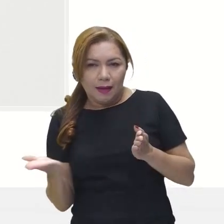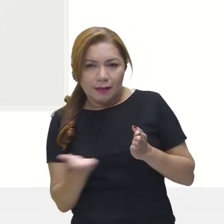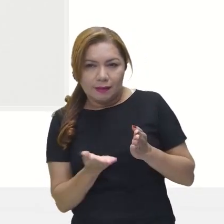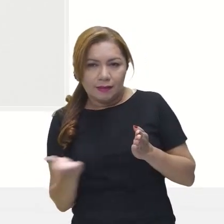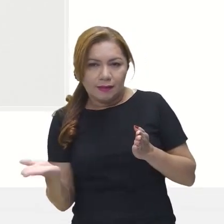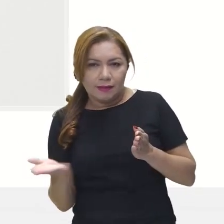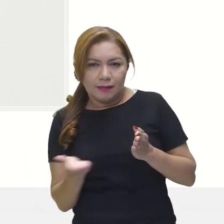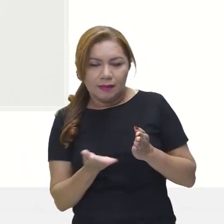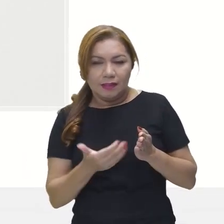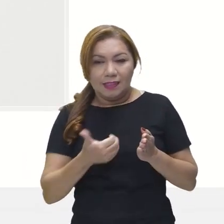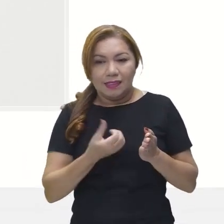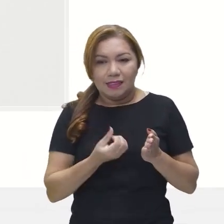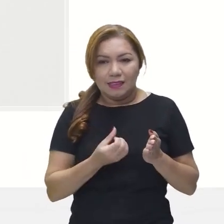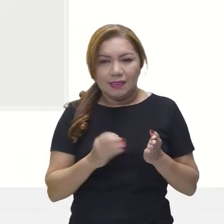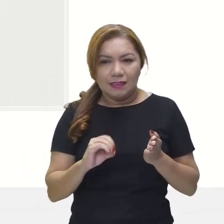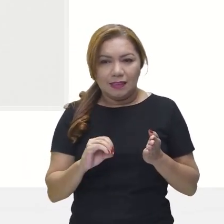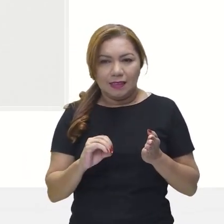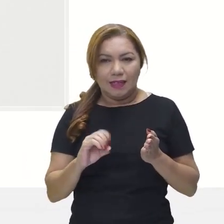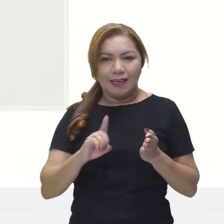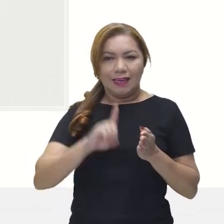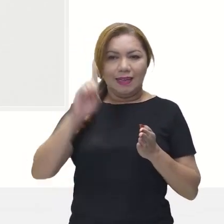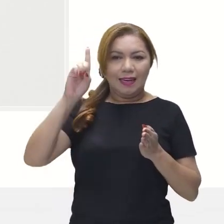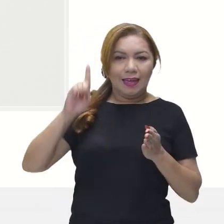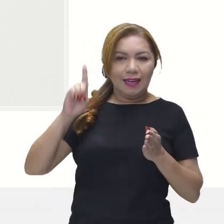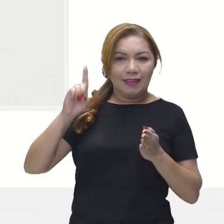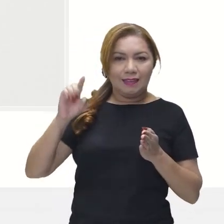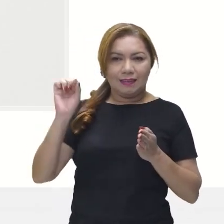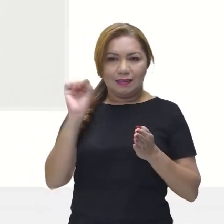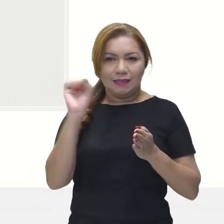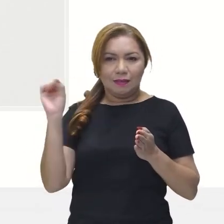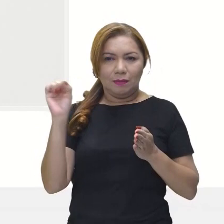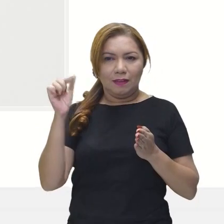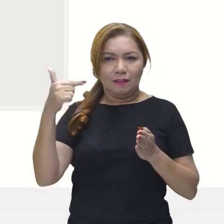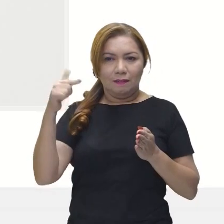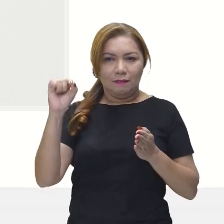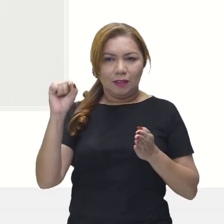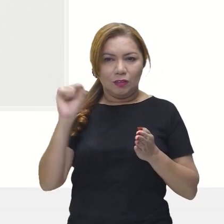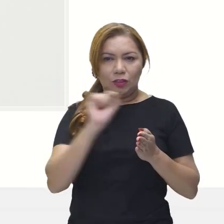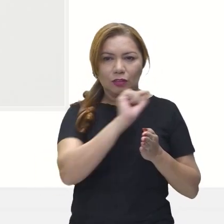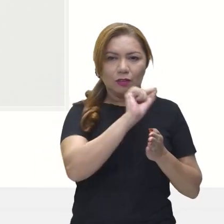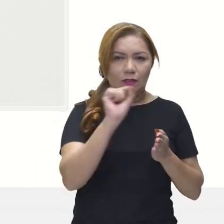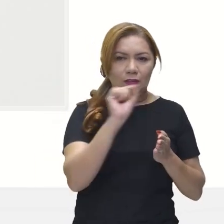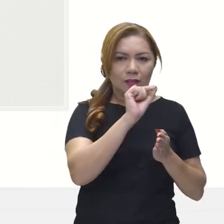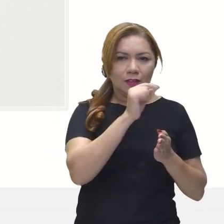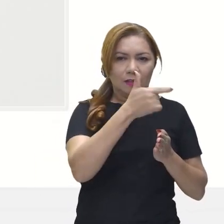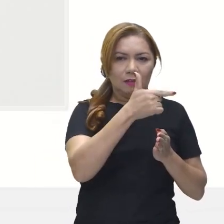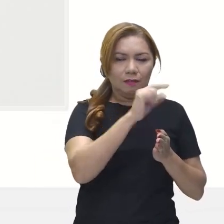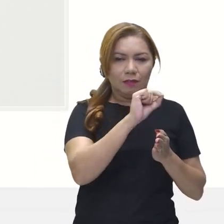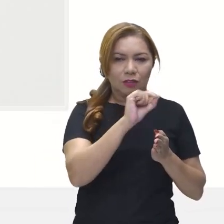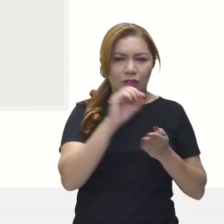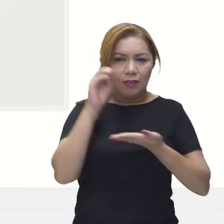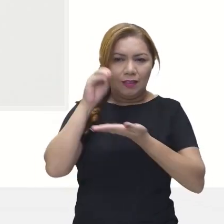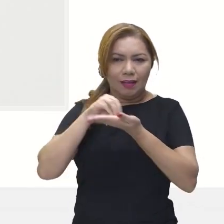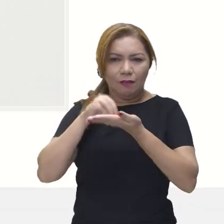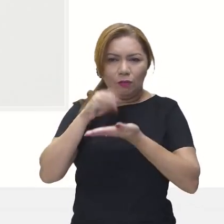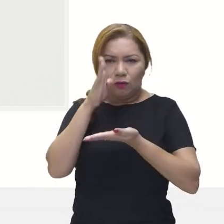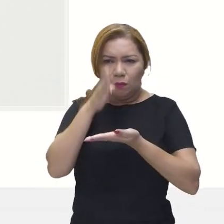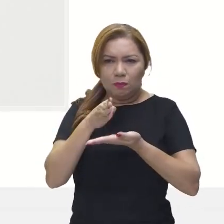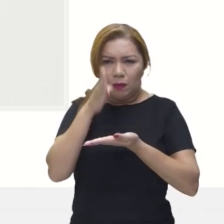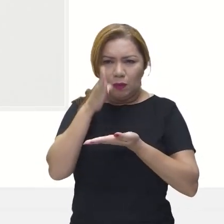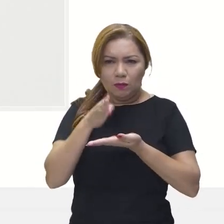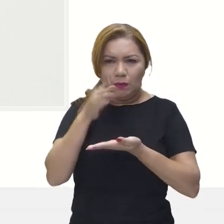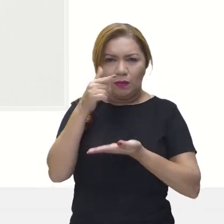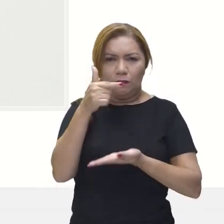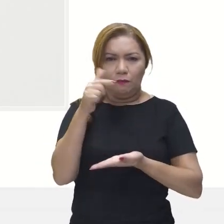tenho 20 e 20, tá faltando aí. Para 60 faltam 20. Ainda falta também aqui, ó, esta parte aqui. Como o outro lado